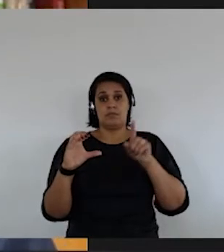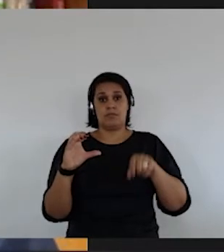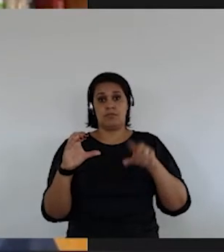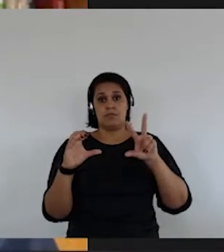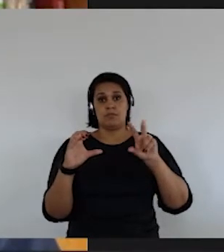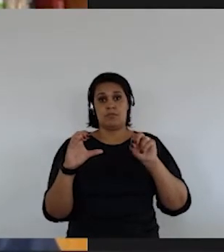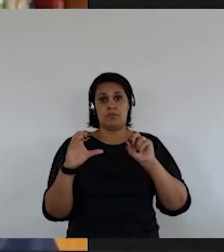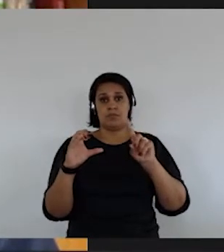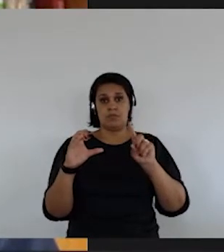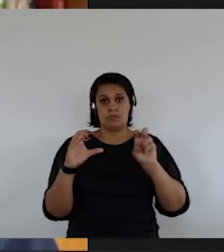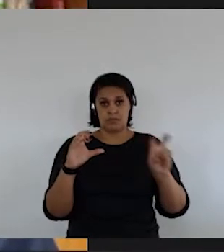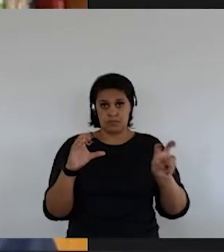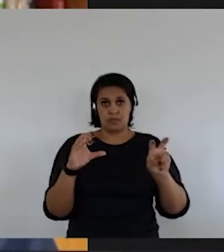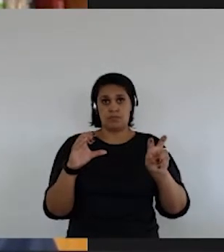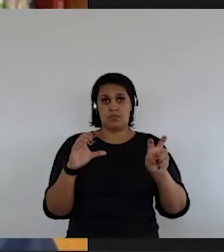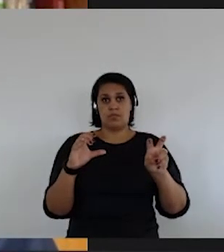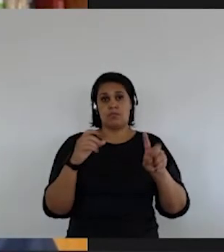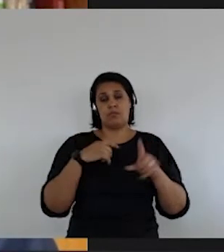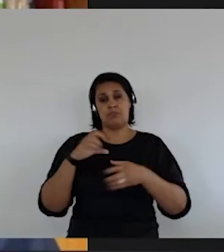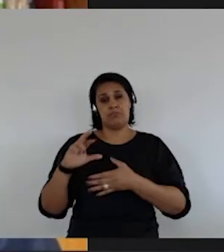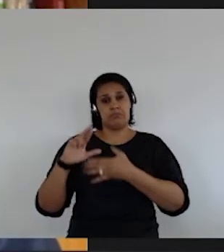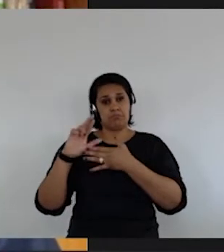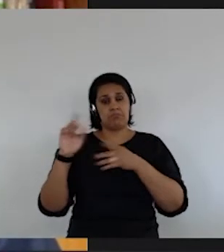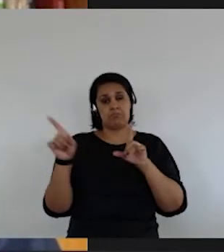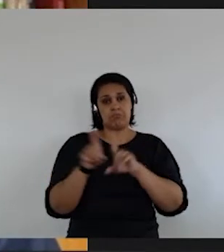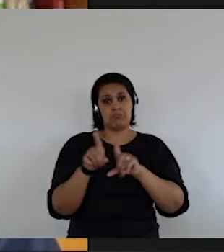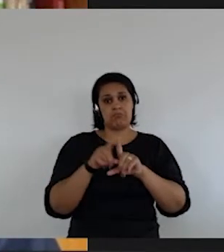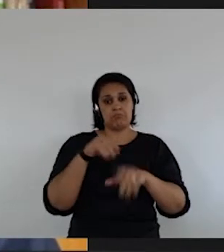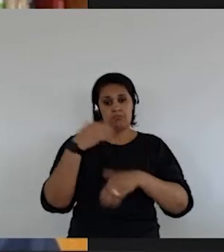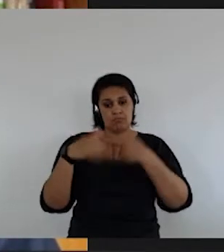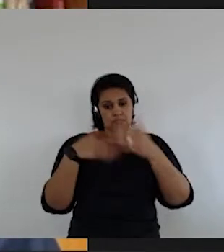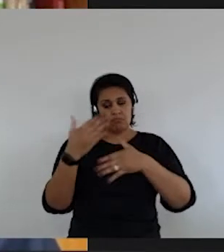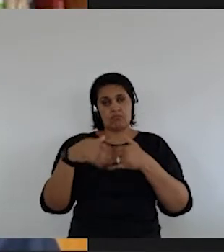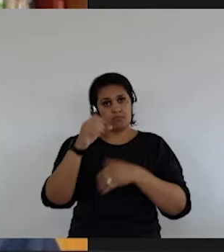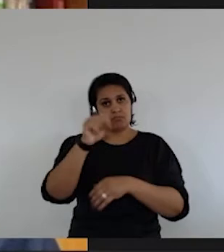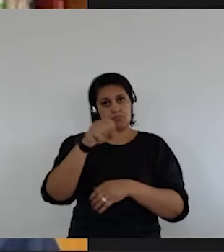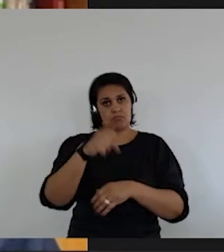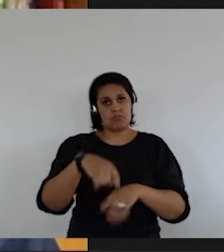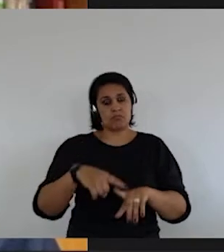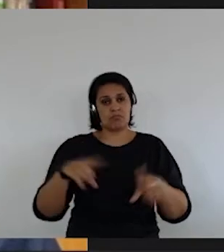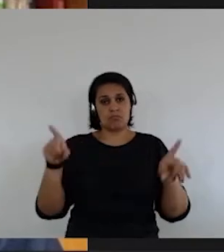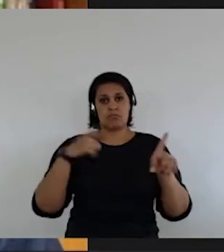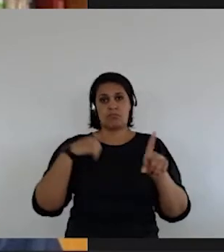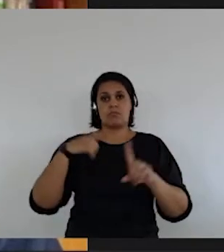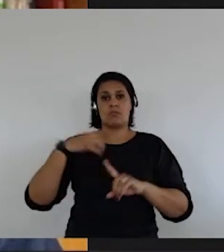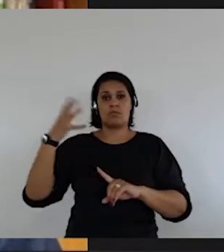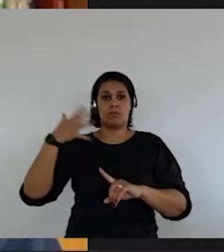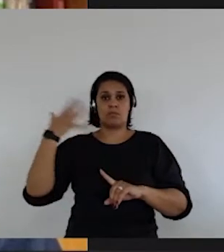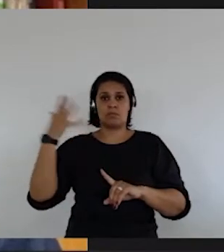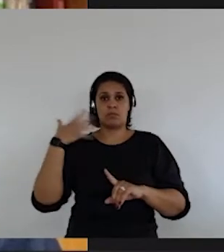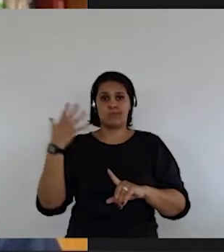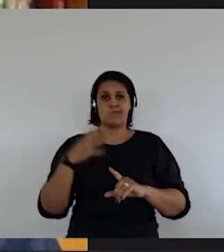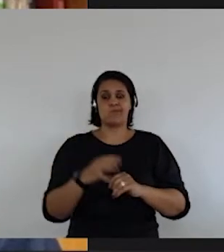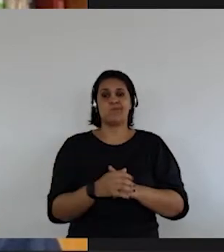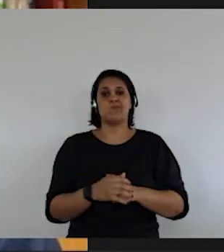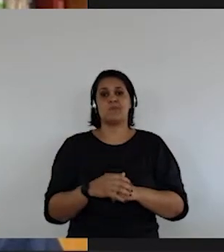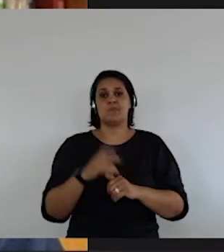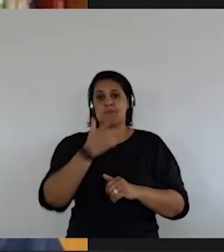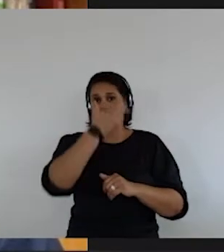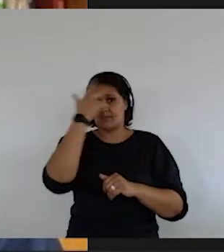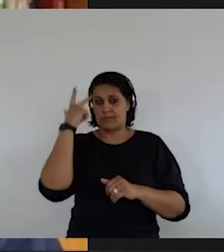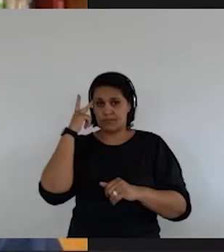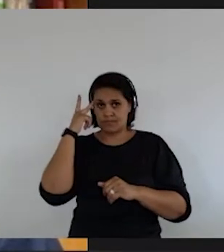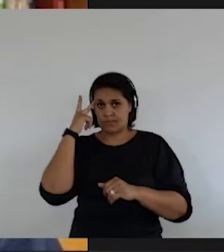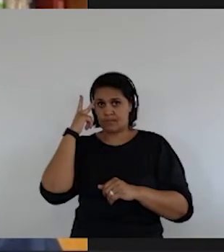2015 representou também um grande avanço, porque até dispôs sobre a sustentação oral, facultando-se ao advogado